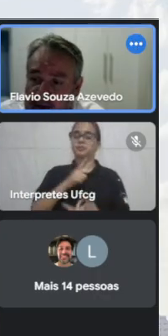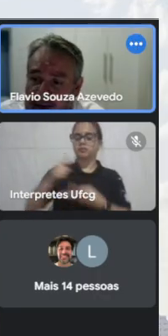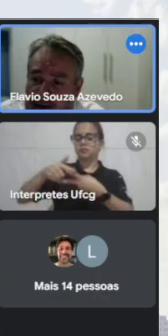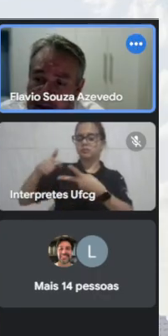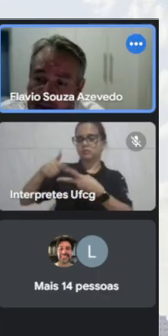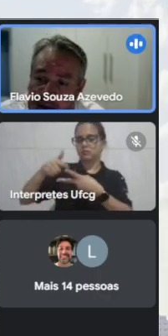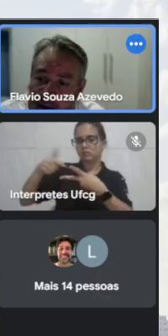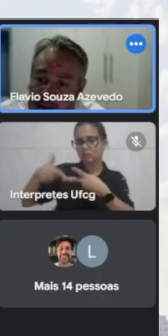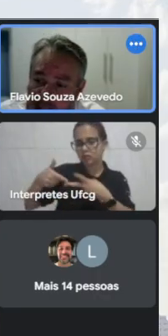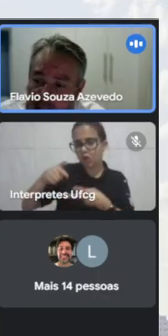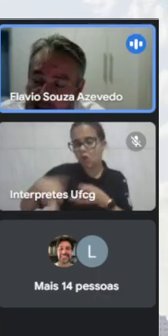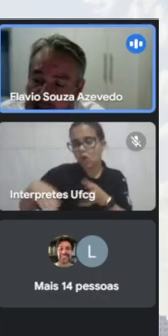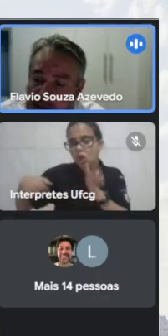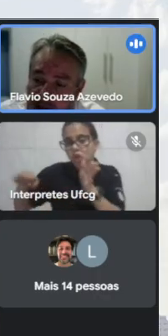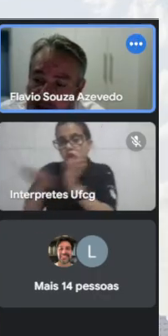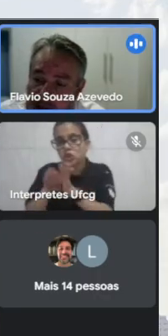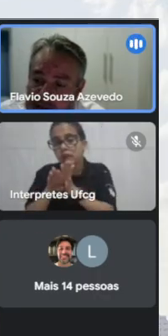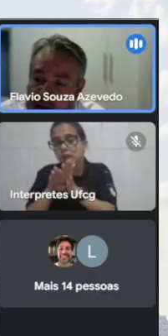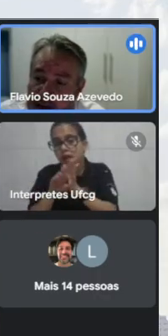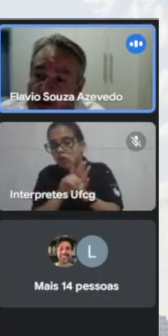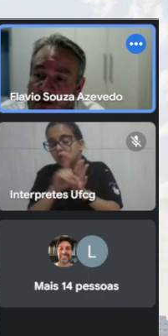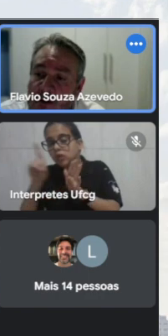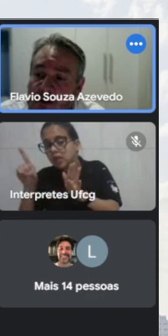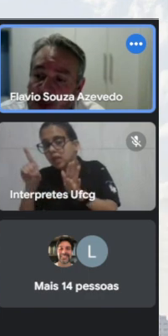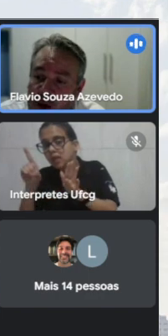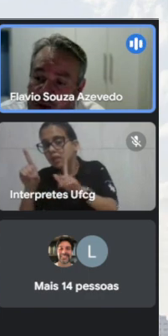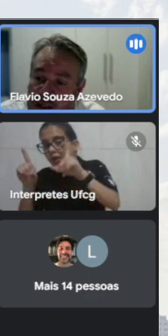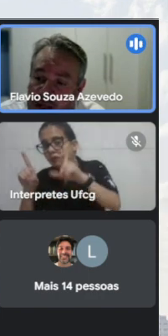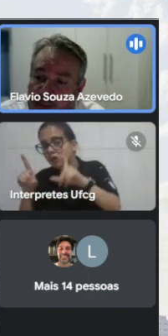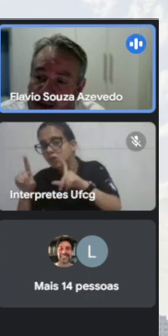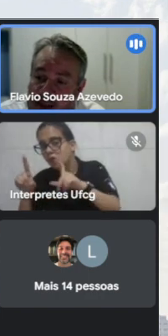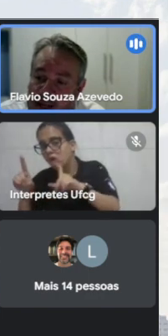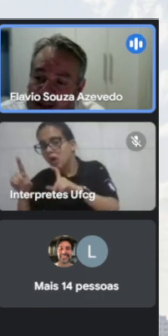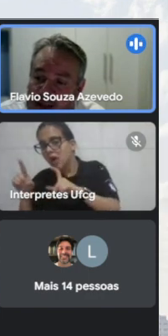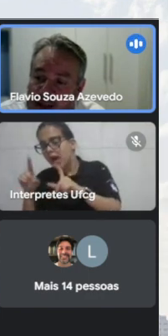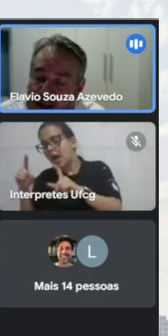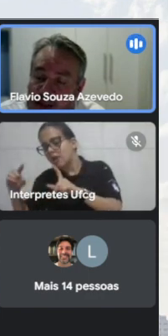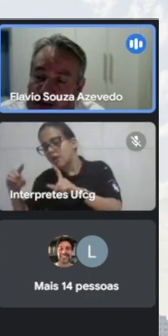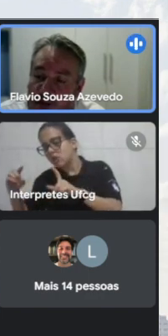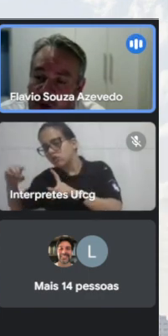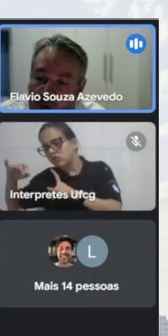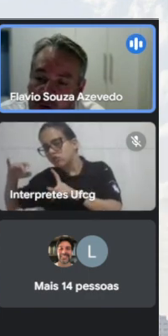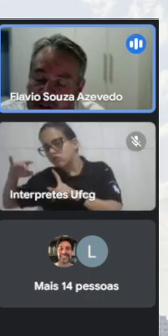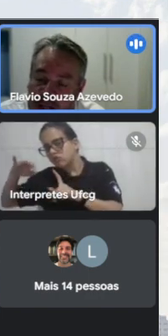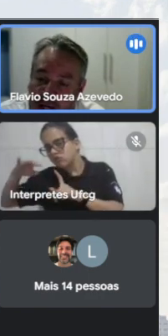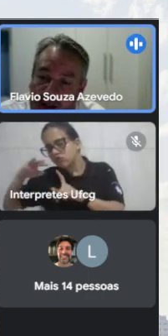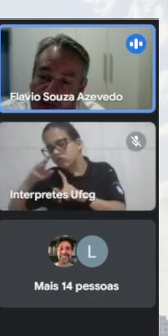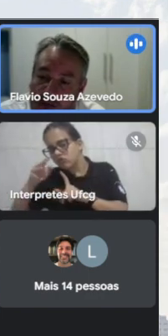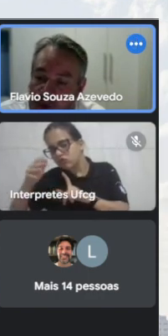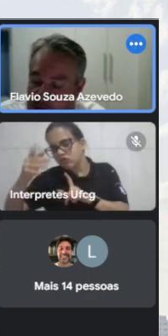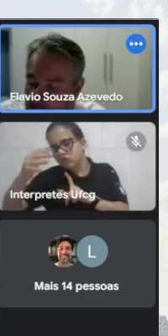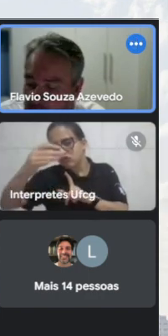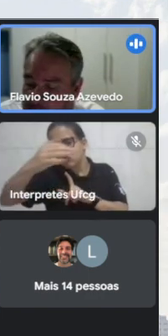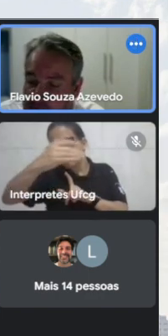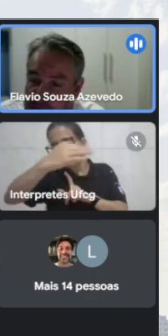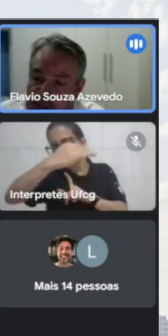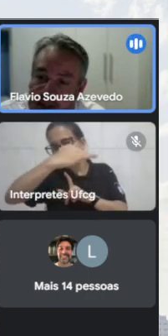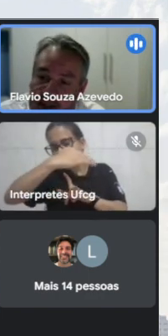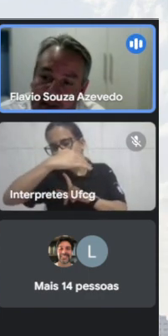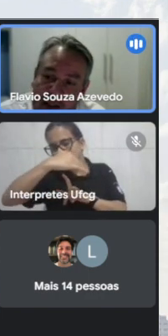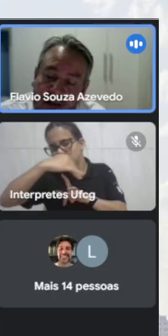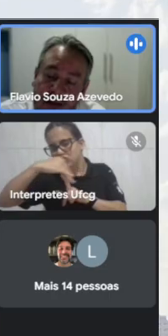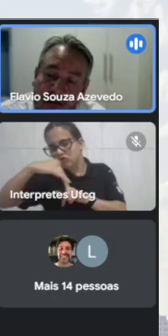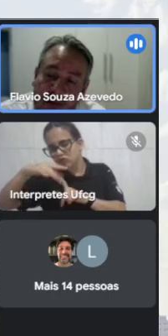entradas, na parte direita da fotografia, é roteado pelo jardim de sedimentação, onde ocorre já aí uma